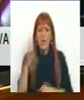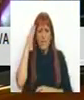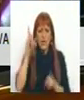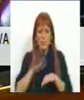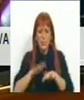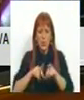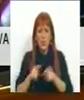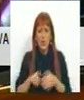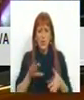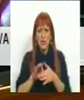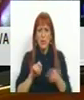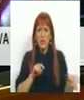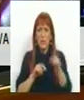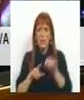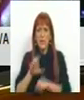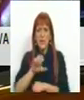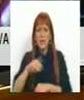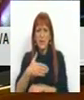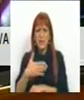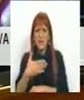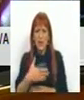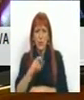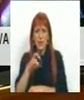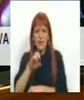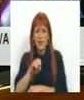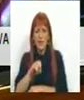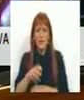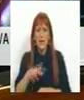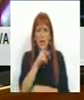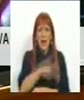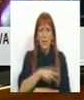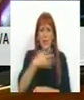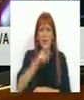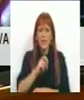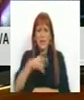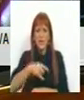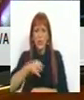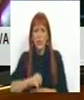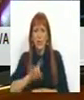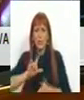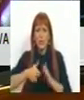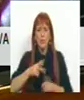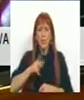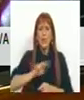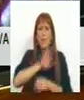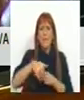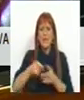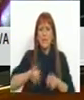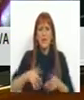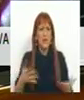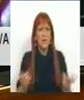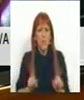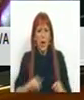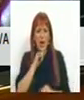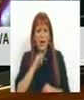previsto relativamente aos upgrades dos C-130 e o KC-390, um projeto no qual Portugal também participa, não